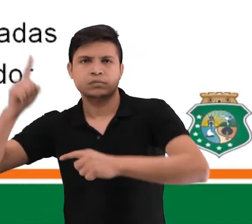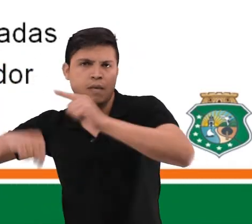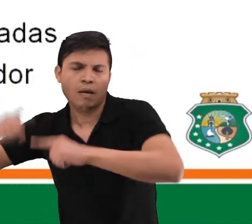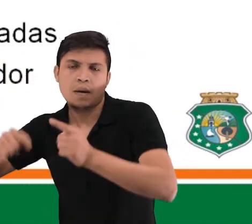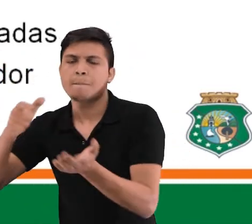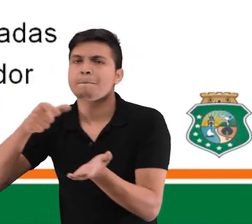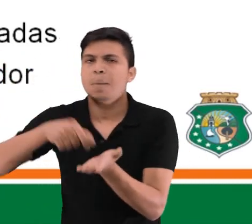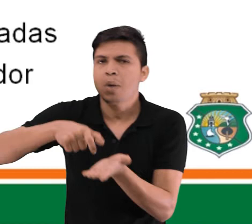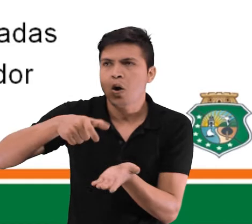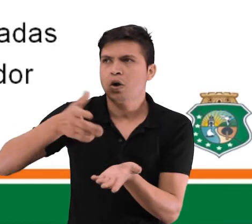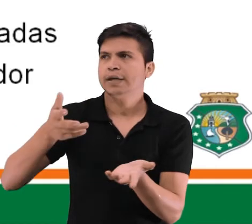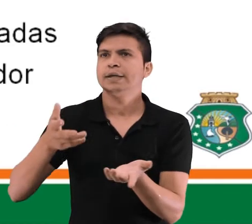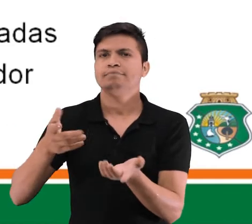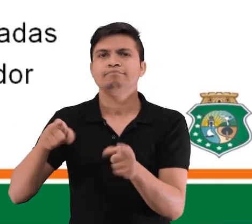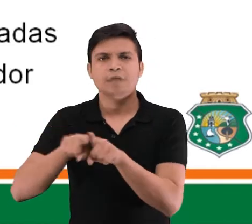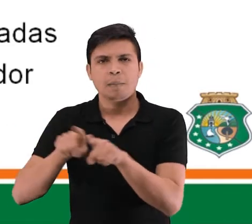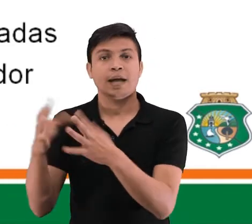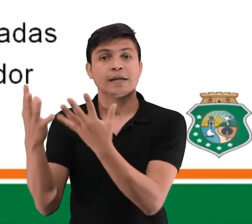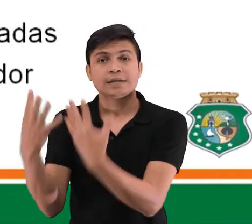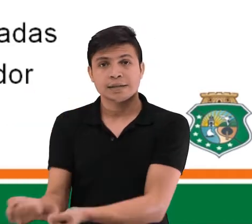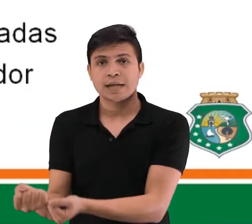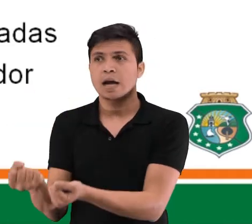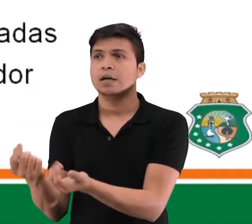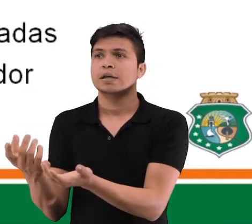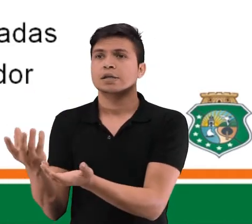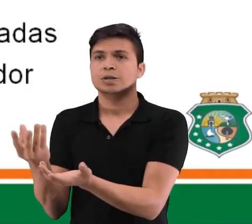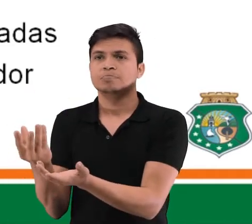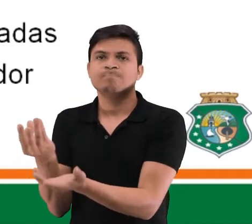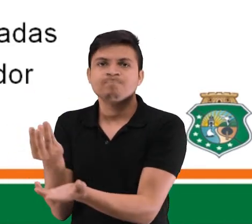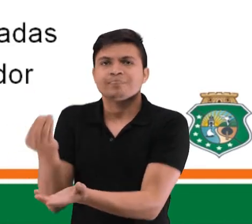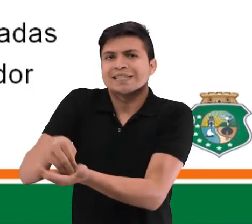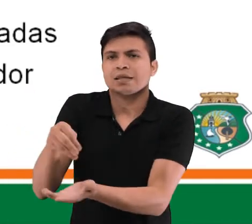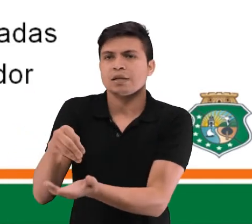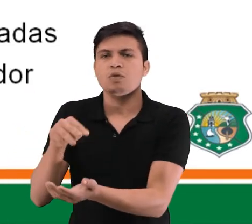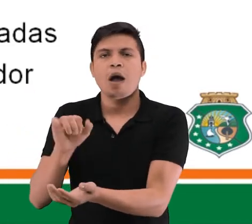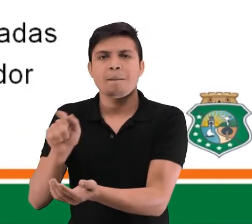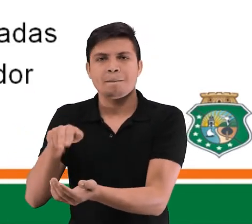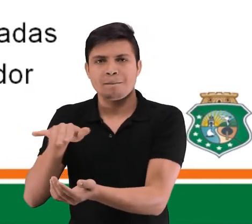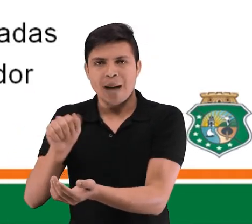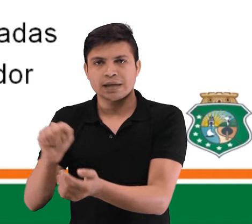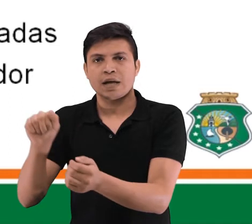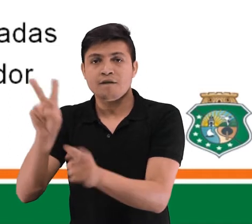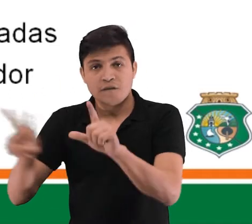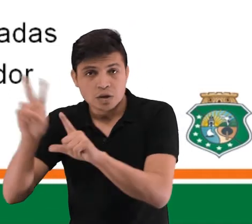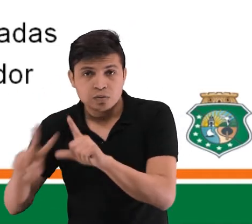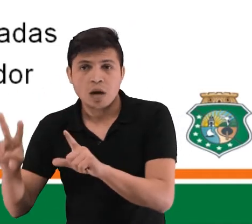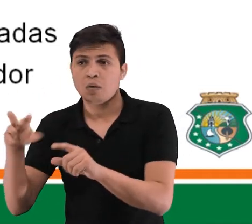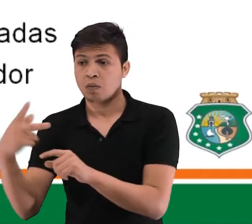memória, com aceitar a instalação de uma máquina virtual no seu computador e